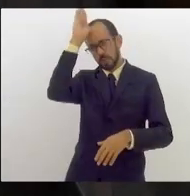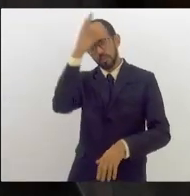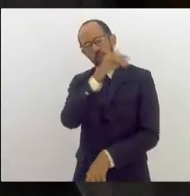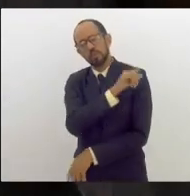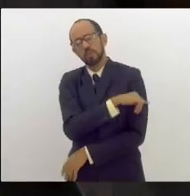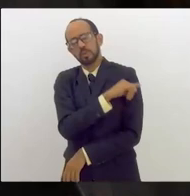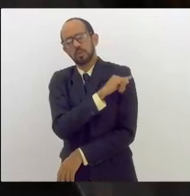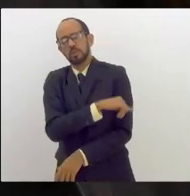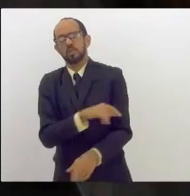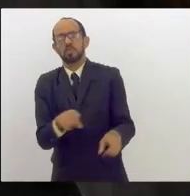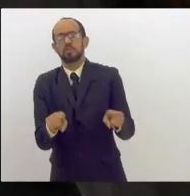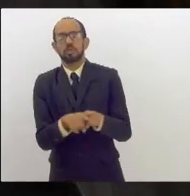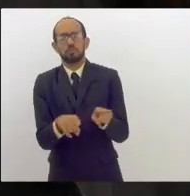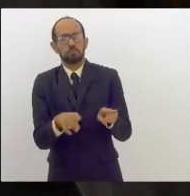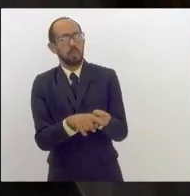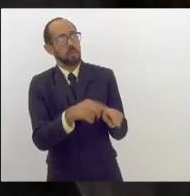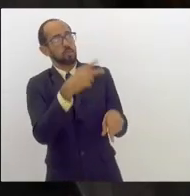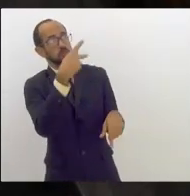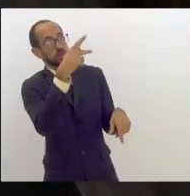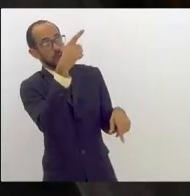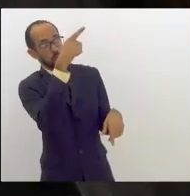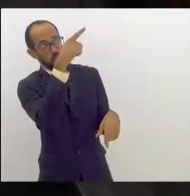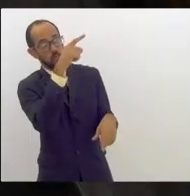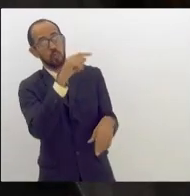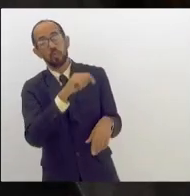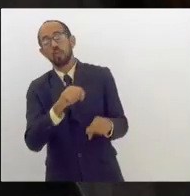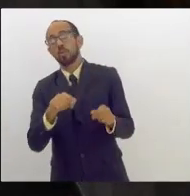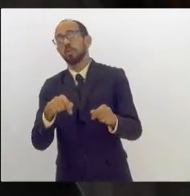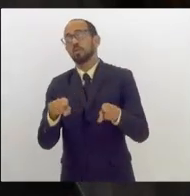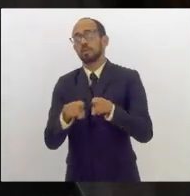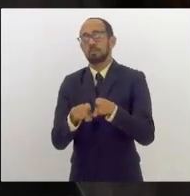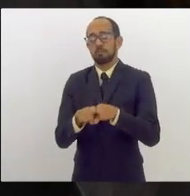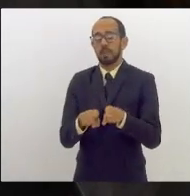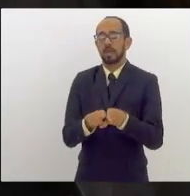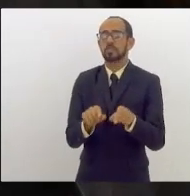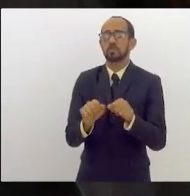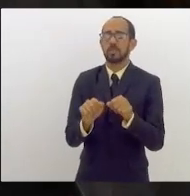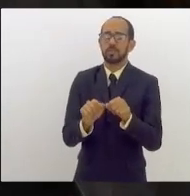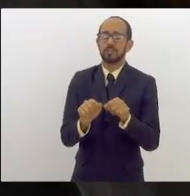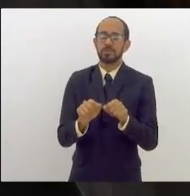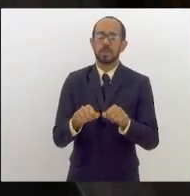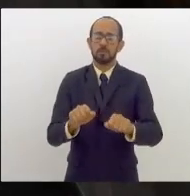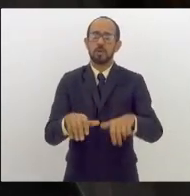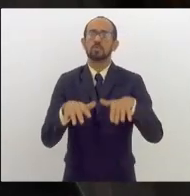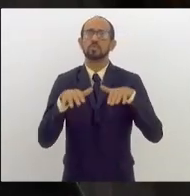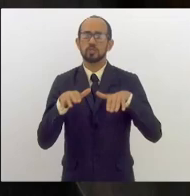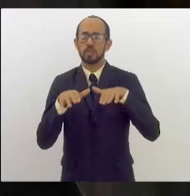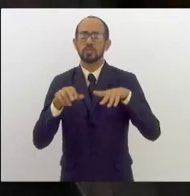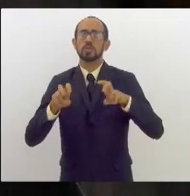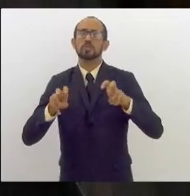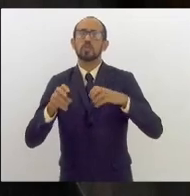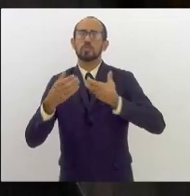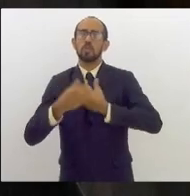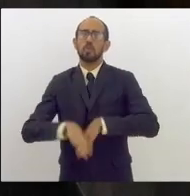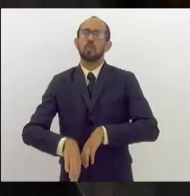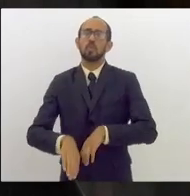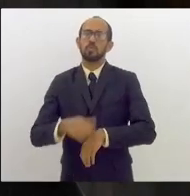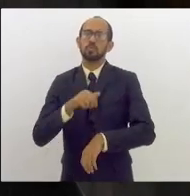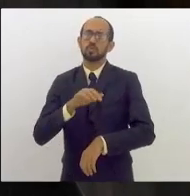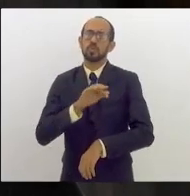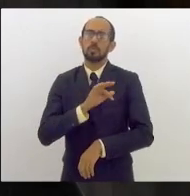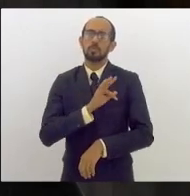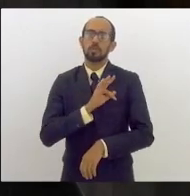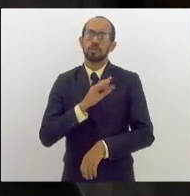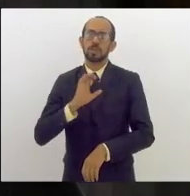dentre eles o seu e também faremos uma audiência relacionada ao concurso da Polícia Civil tanto